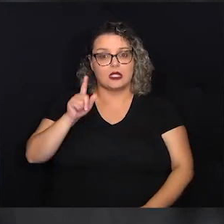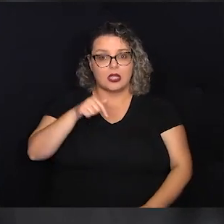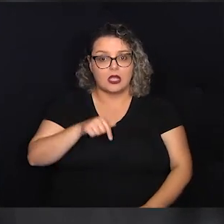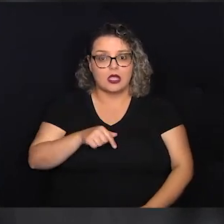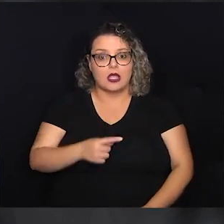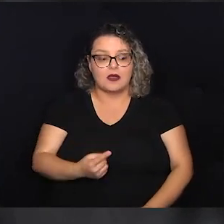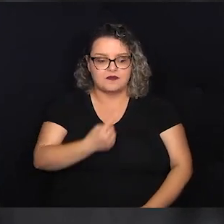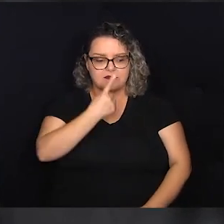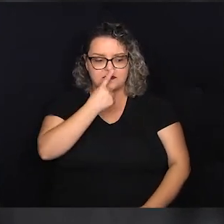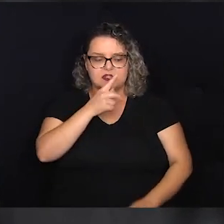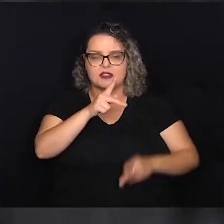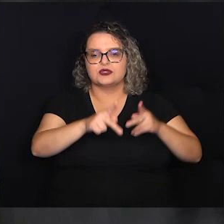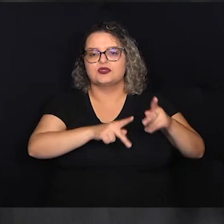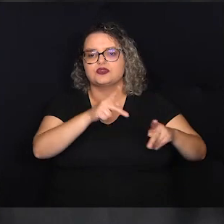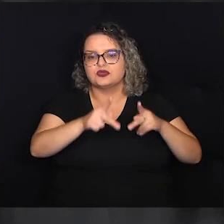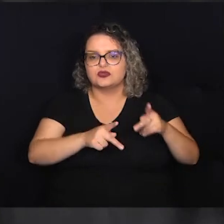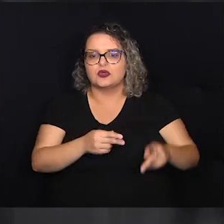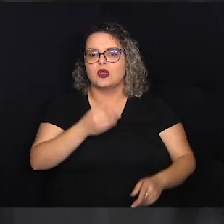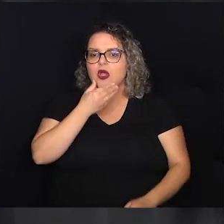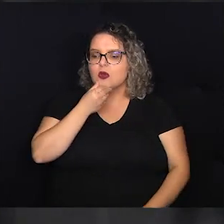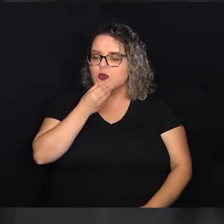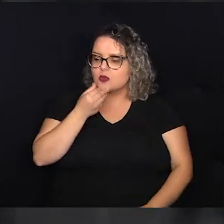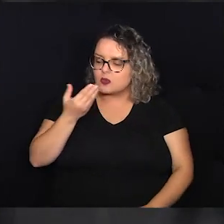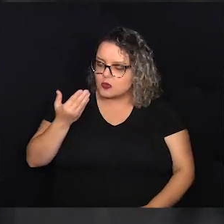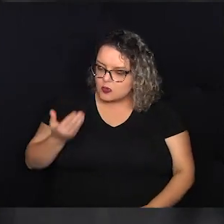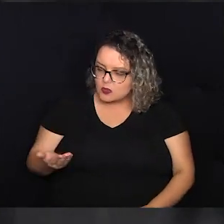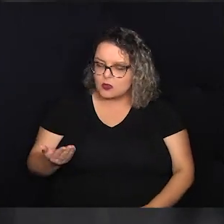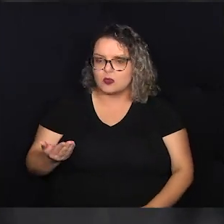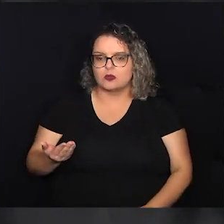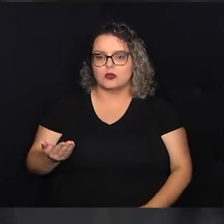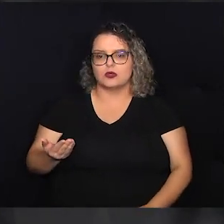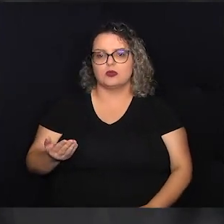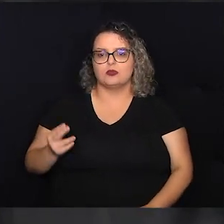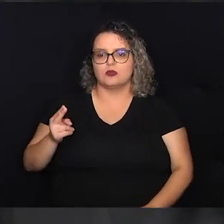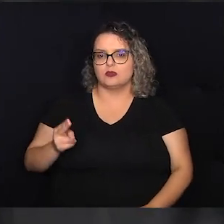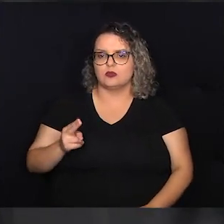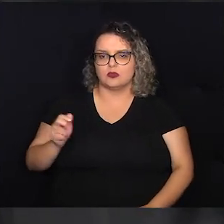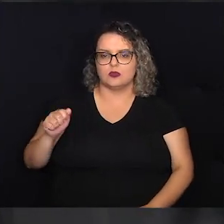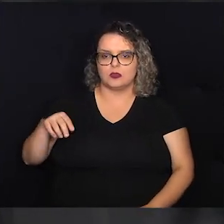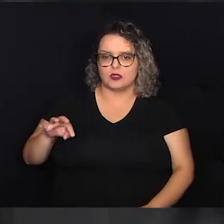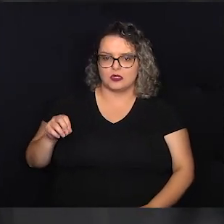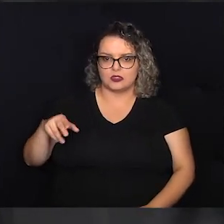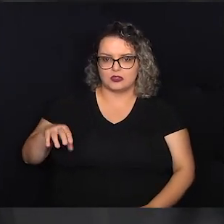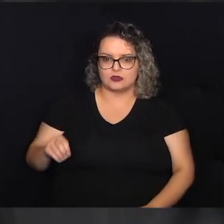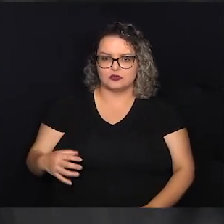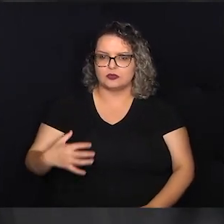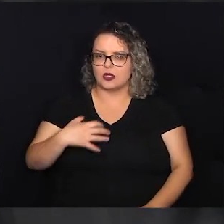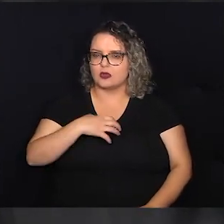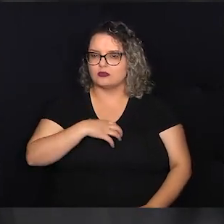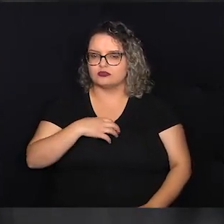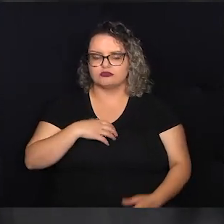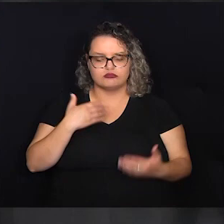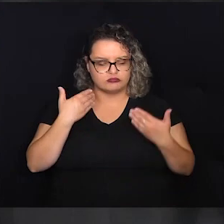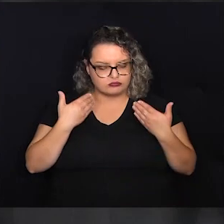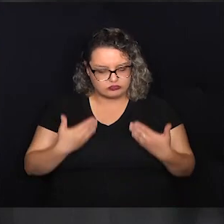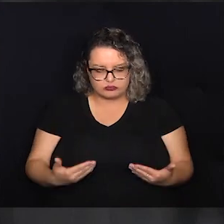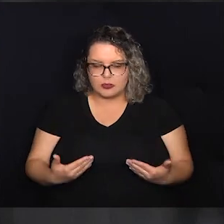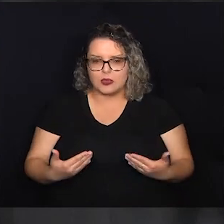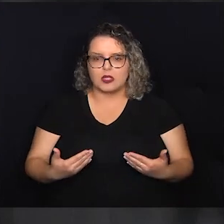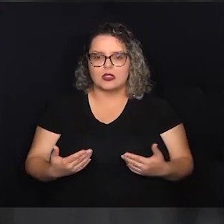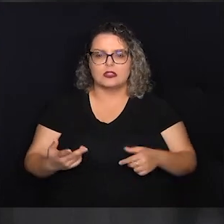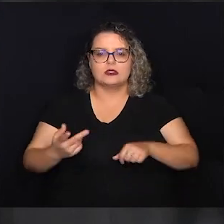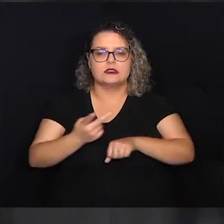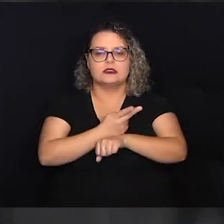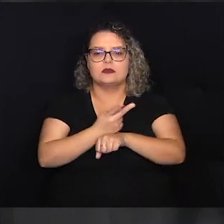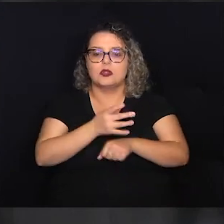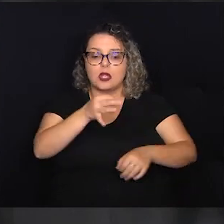os pobres. Um homem que tem o Padre Antônio ele tem uma maneira de ser, você busca